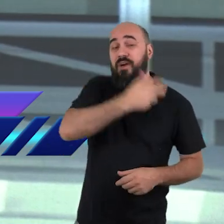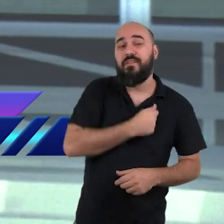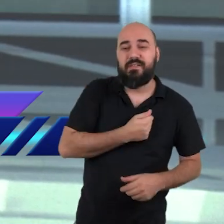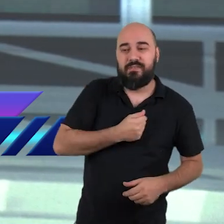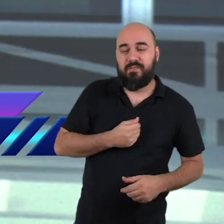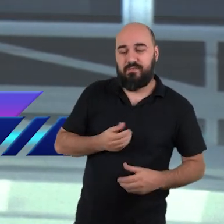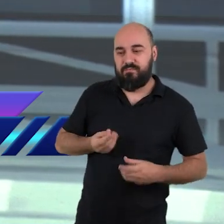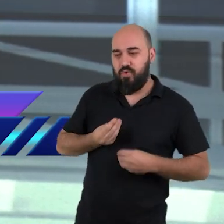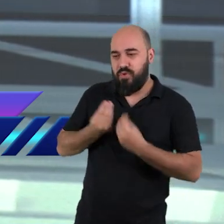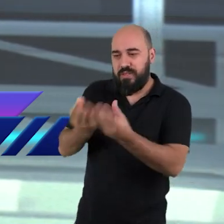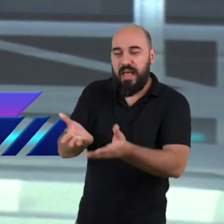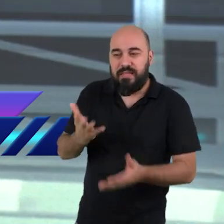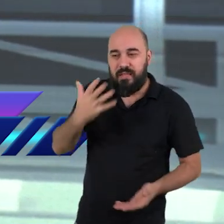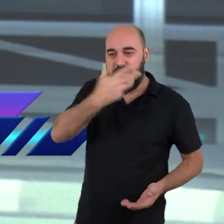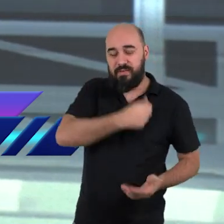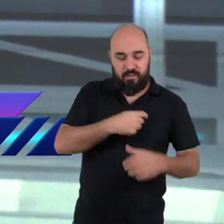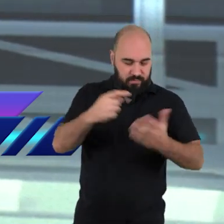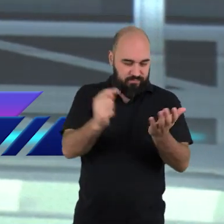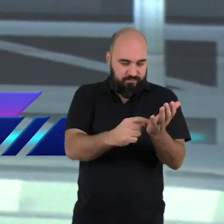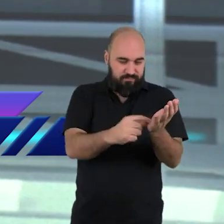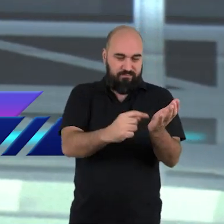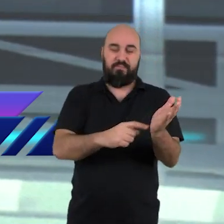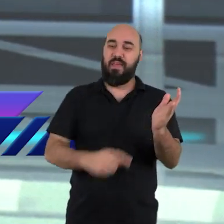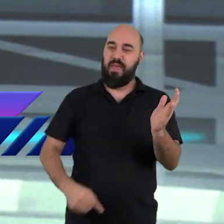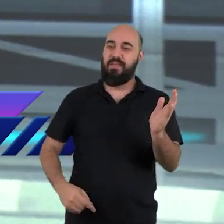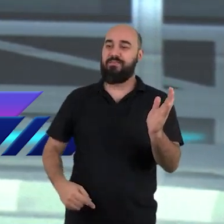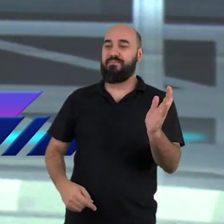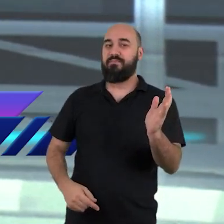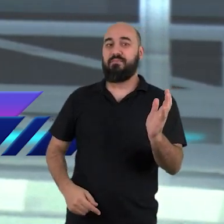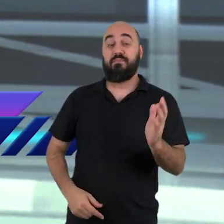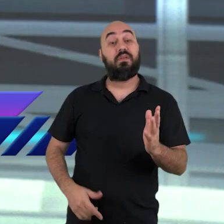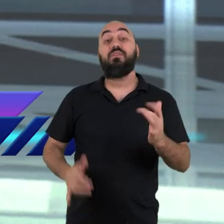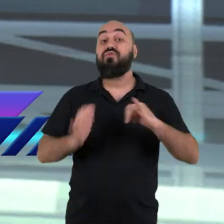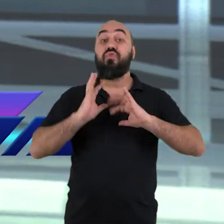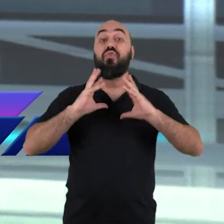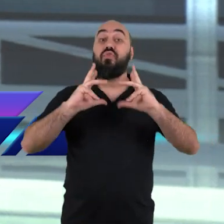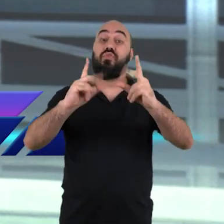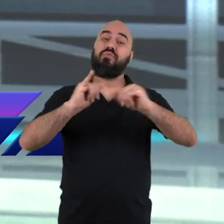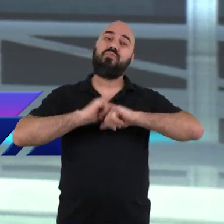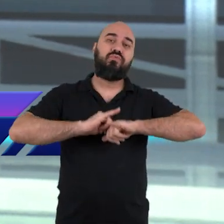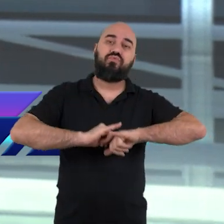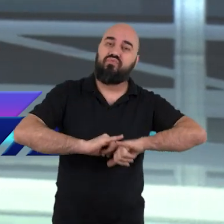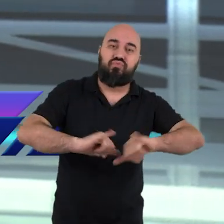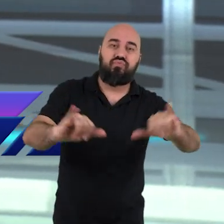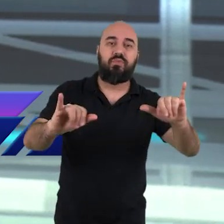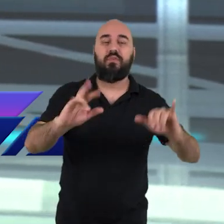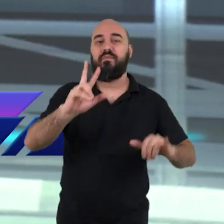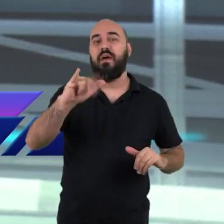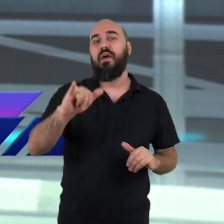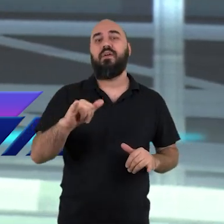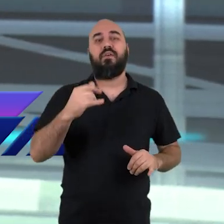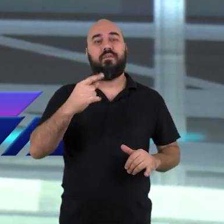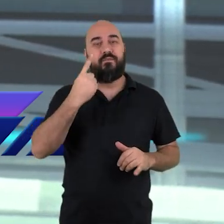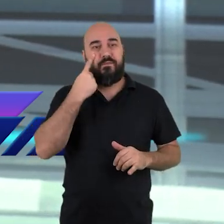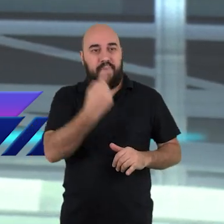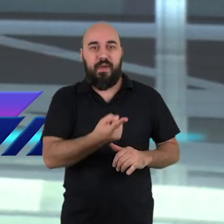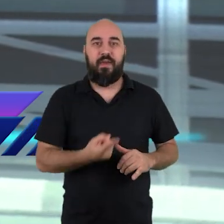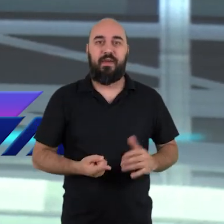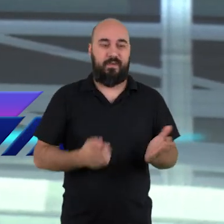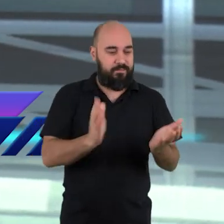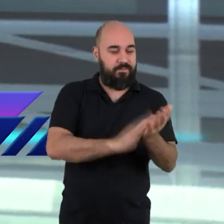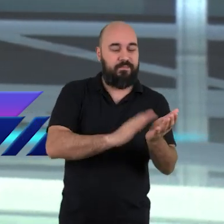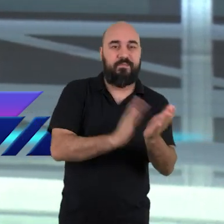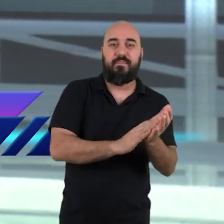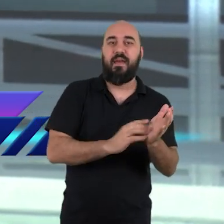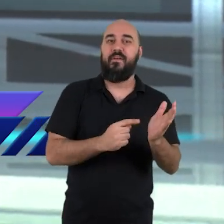salvar. Este é o evangelho eterno, pregado para todo mundo. Este é o evangelho eterno que toda a